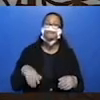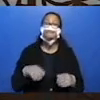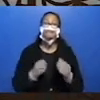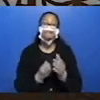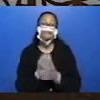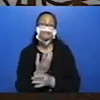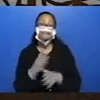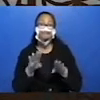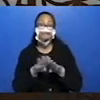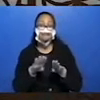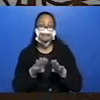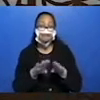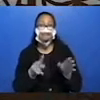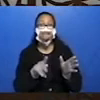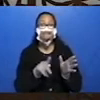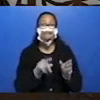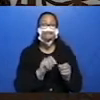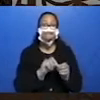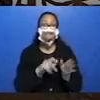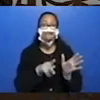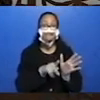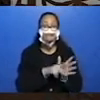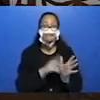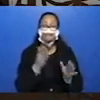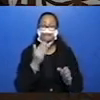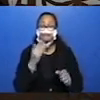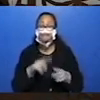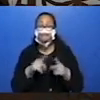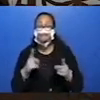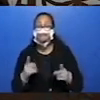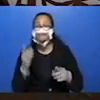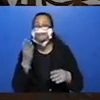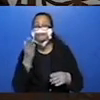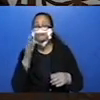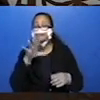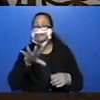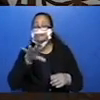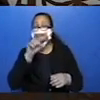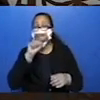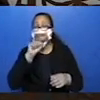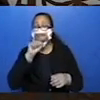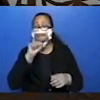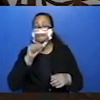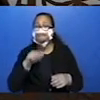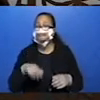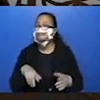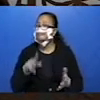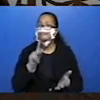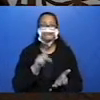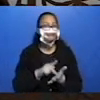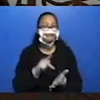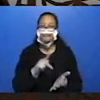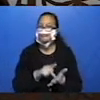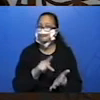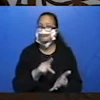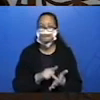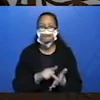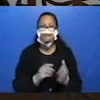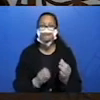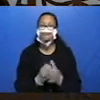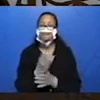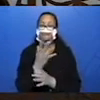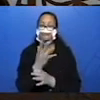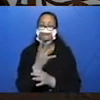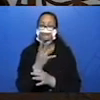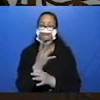e também respira. Então, não é verdade que a planta respira gás carbônico, certo?